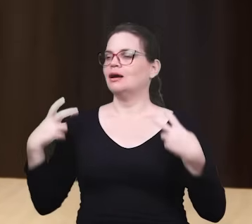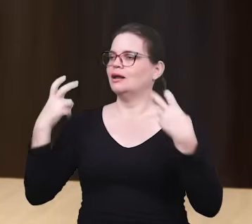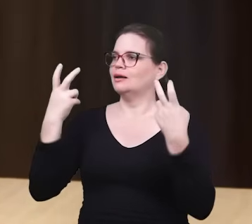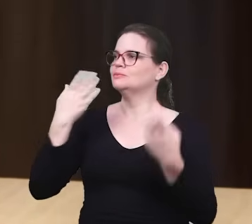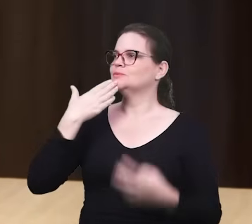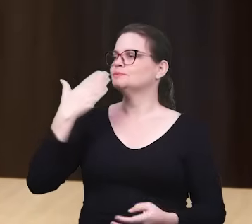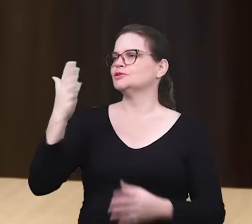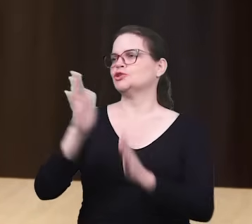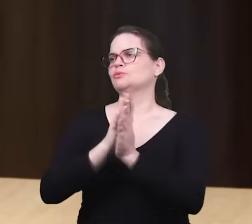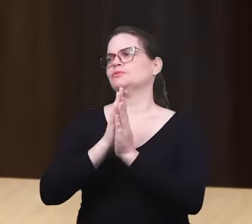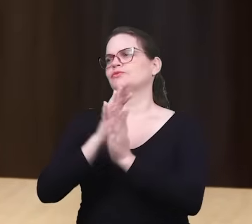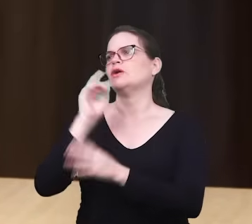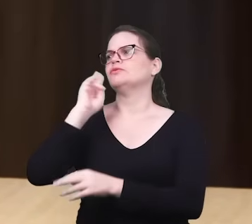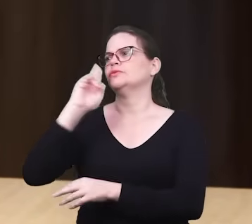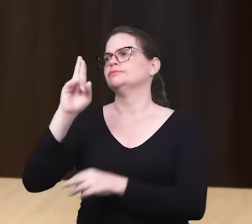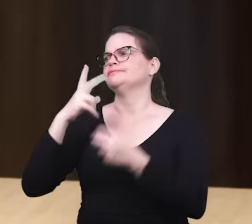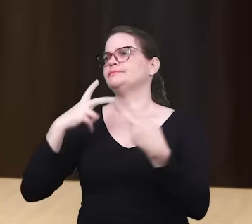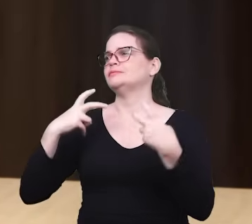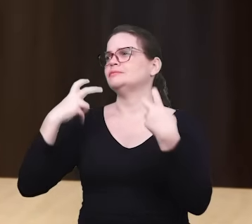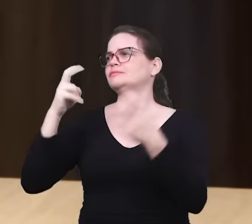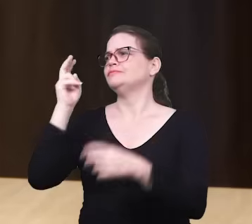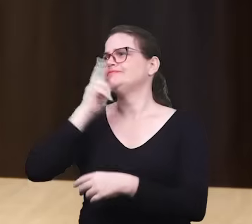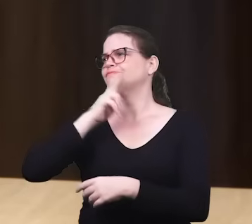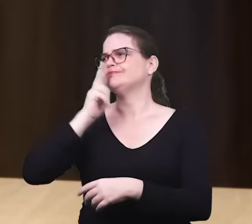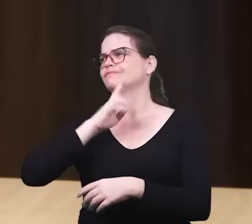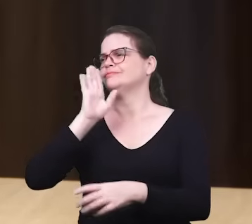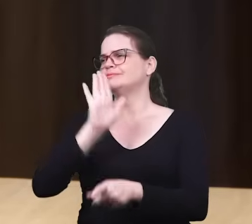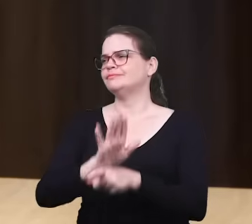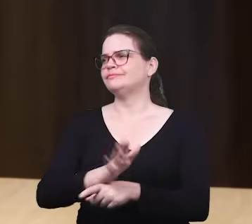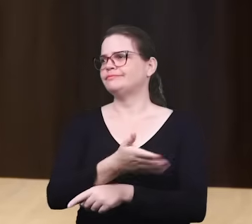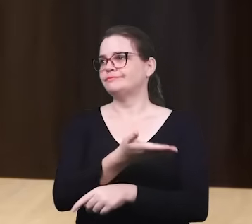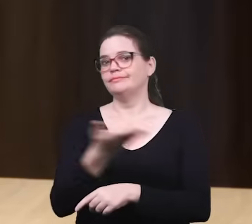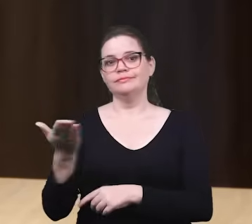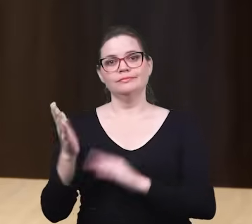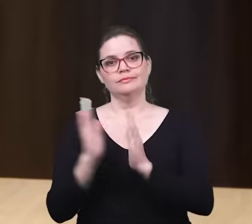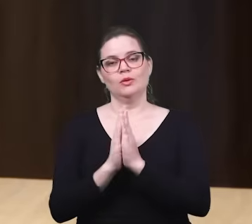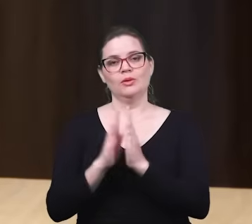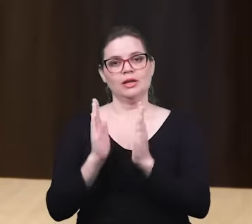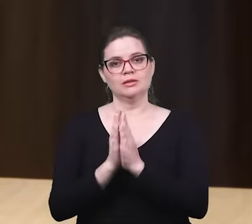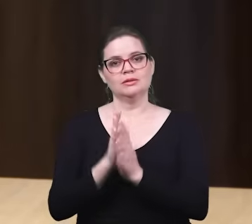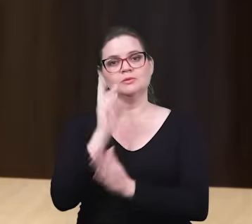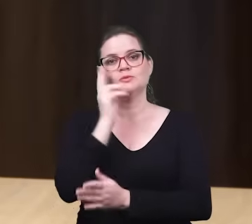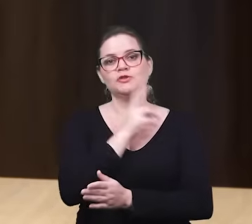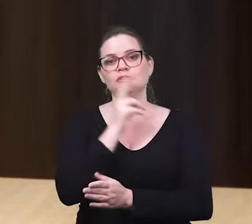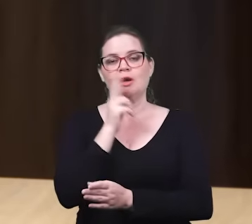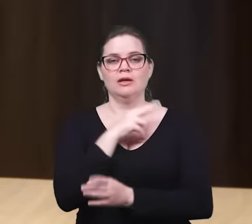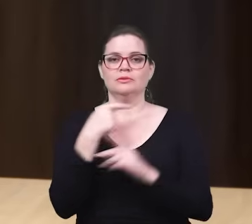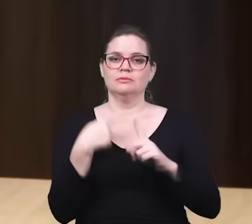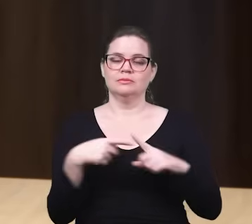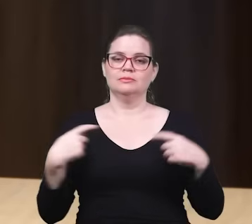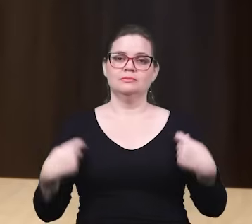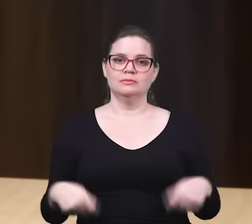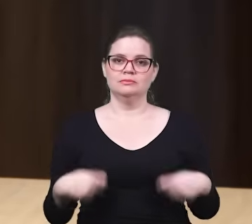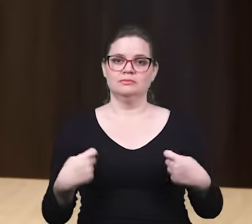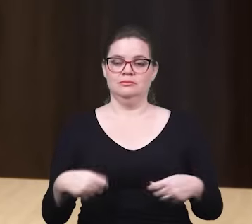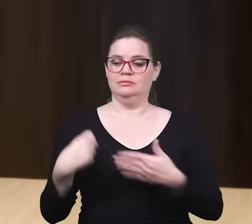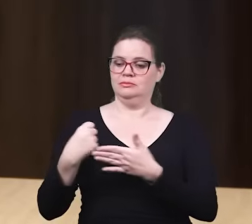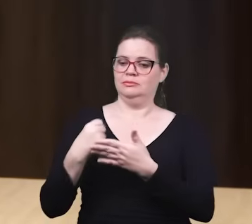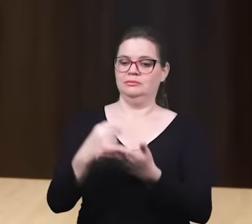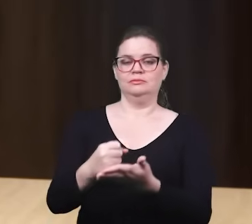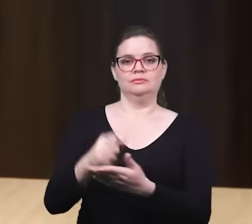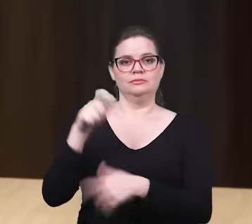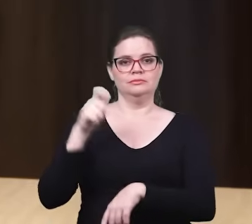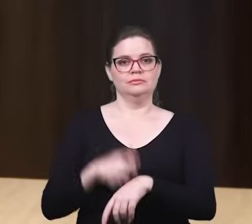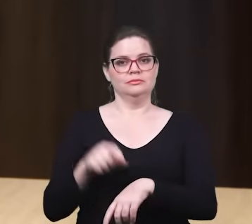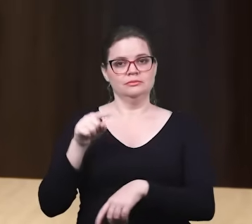clamou o Senhor, invocou o nome do Senhor. Glória a Deus. Nessa oração urgente, porque precisava de um socorro